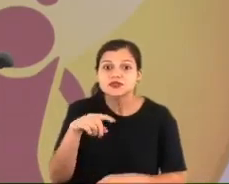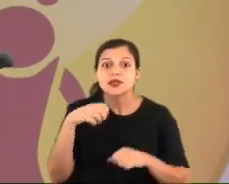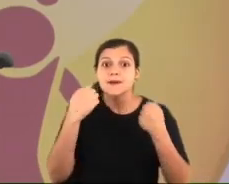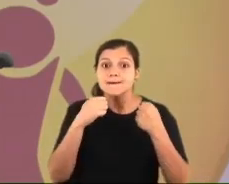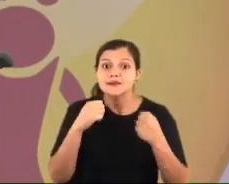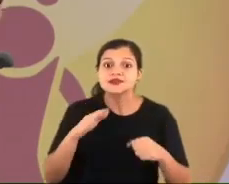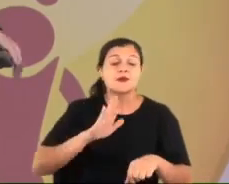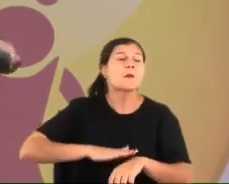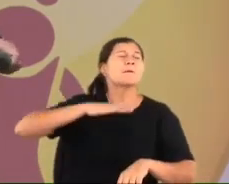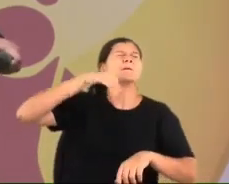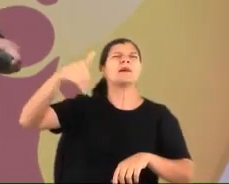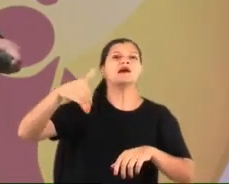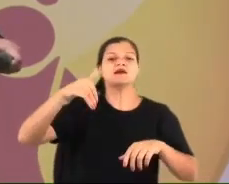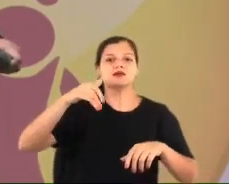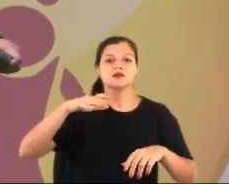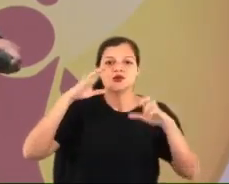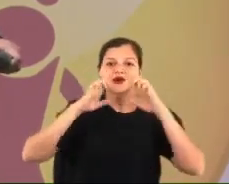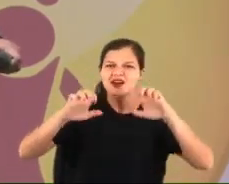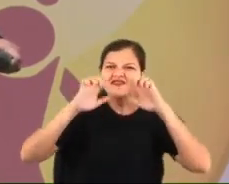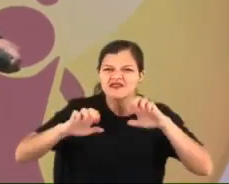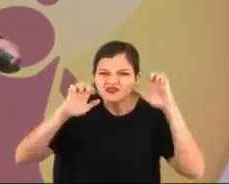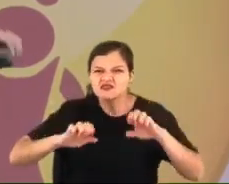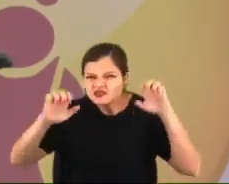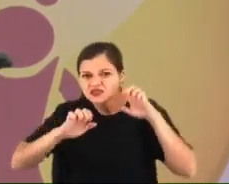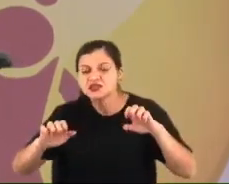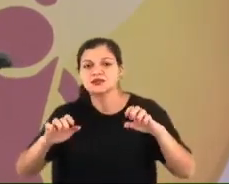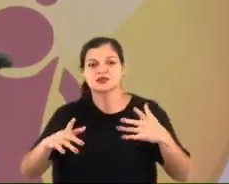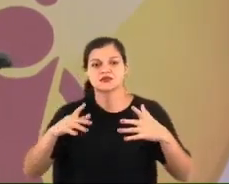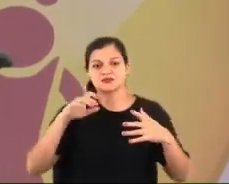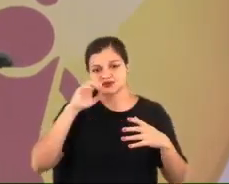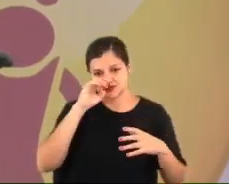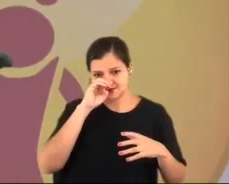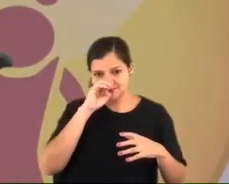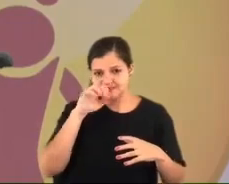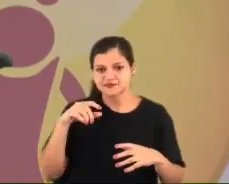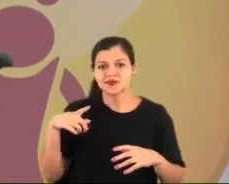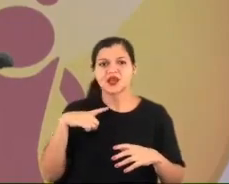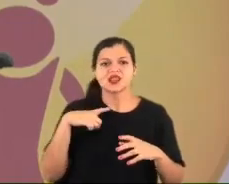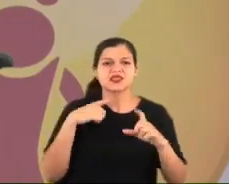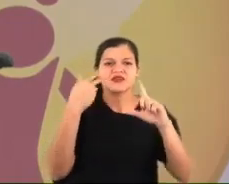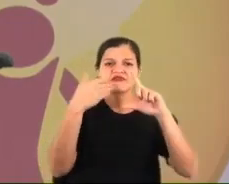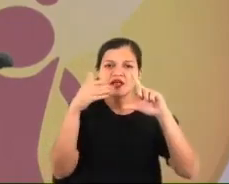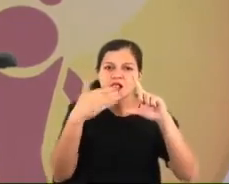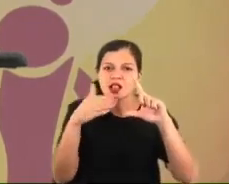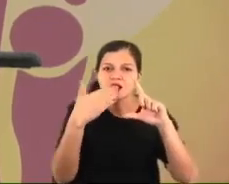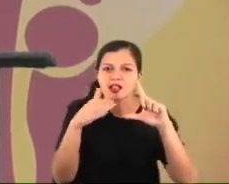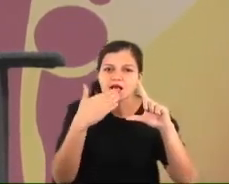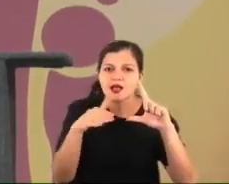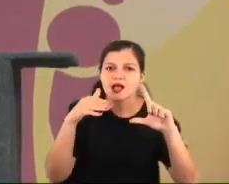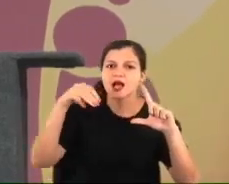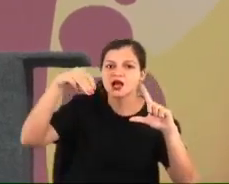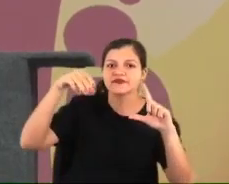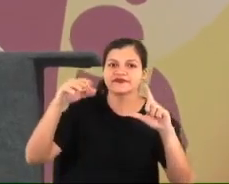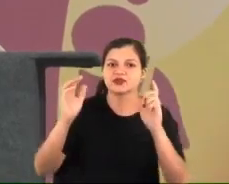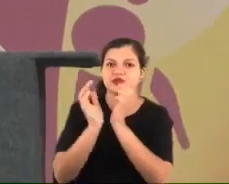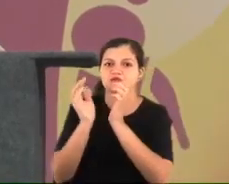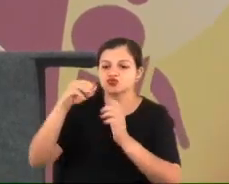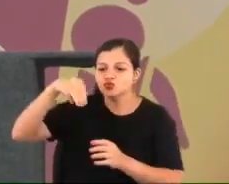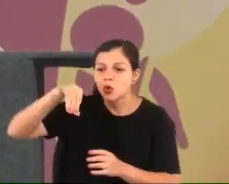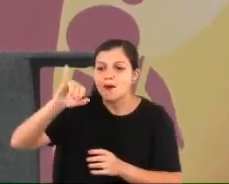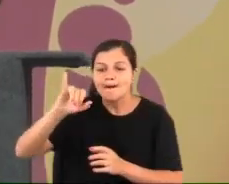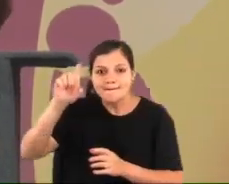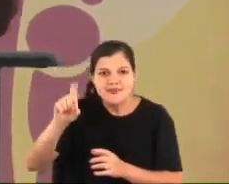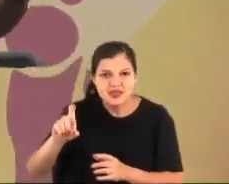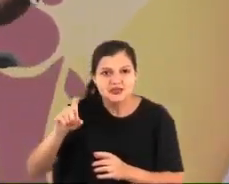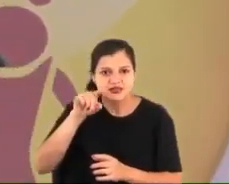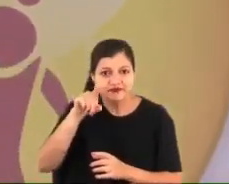maior propagador das coisas que estão acontecendo. Teve live do Mix ainda agora. Você mandou para o seu amigo que tem idade Mix. O